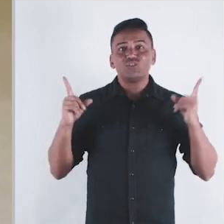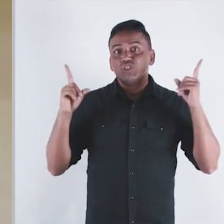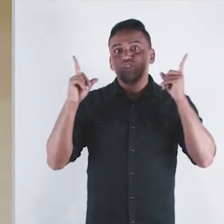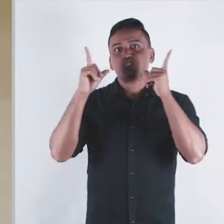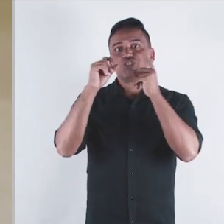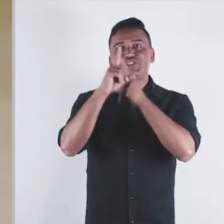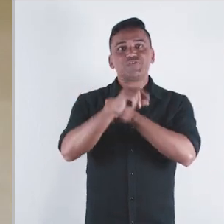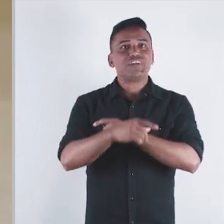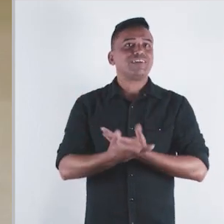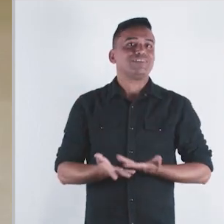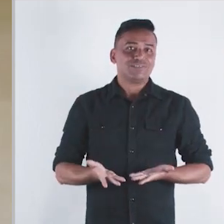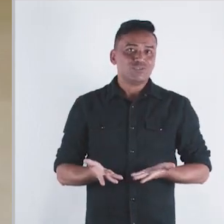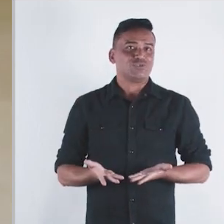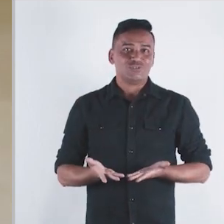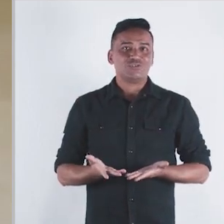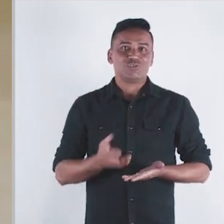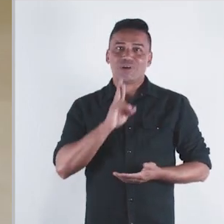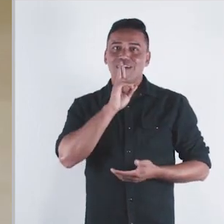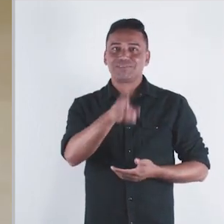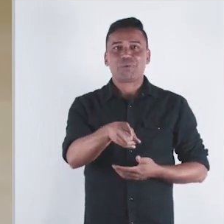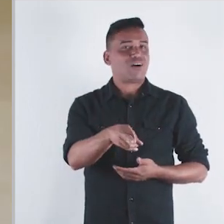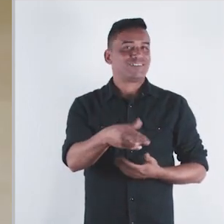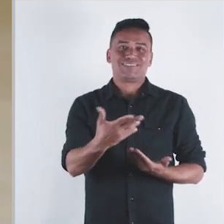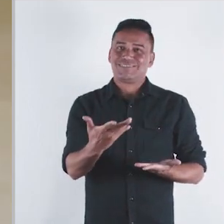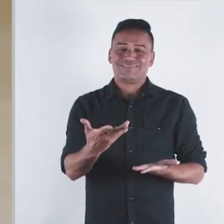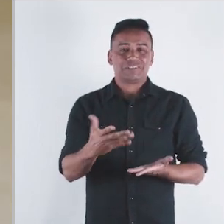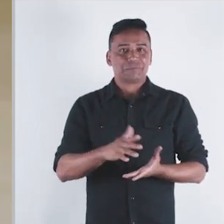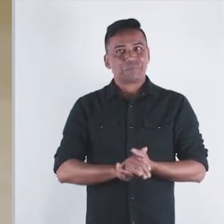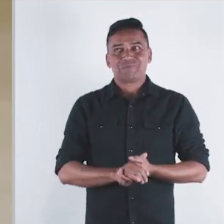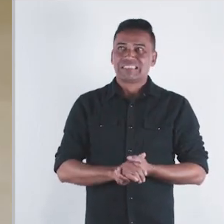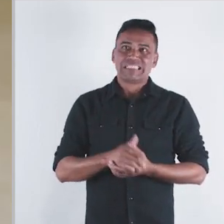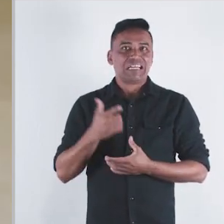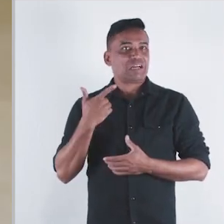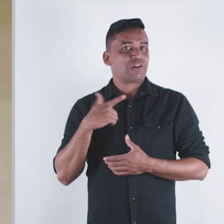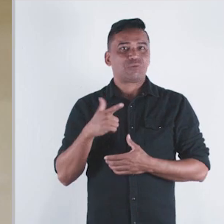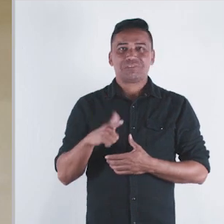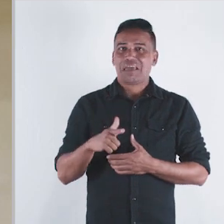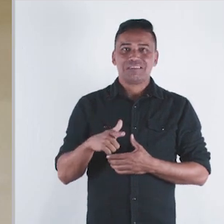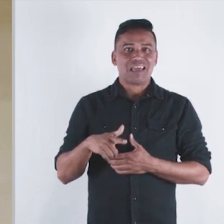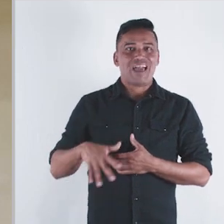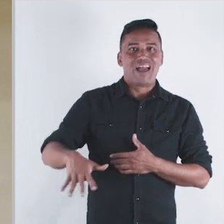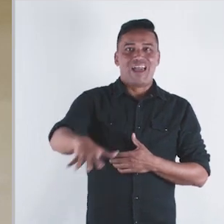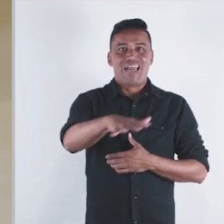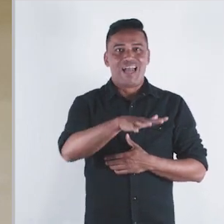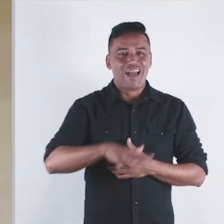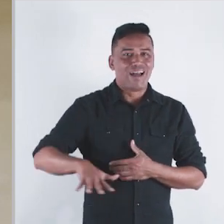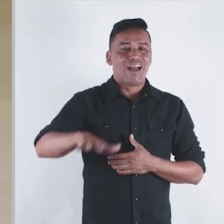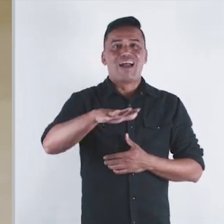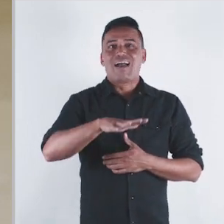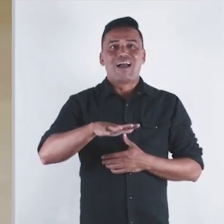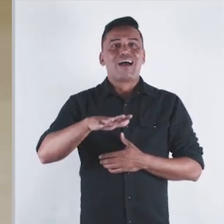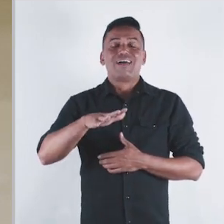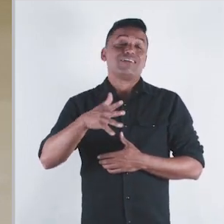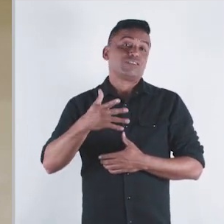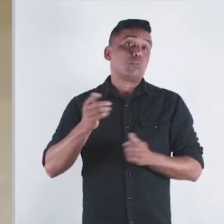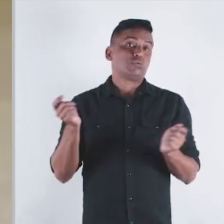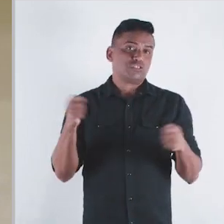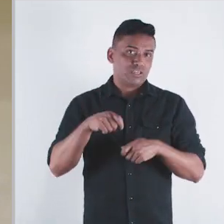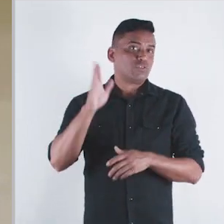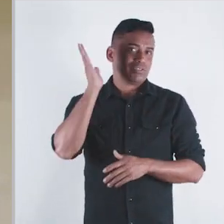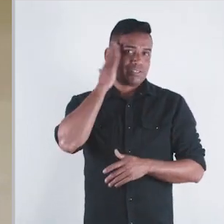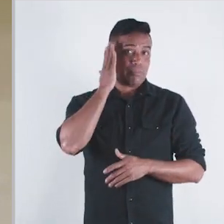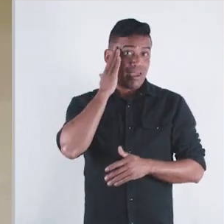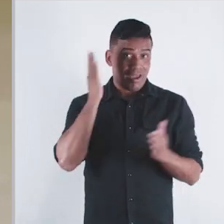difícil da gente ter essa previsão. Eu não sei se há um recorte geracional. O que é possível saber,